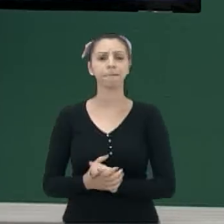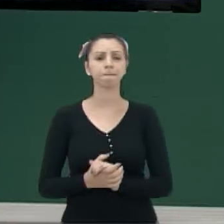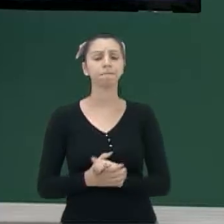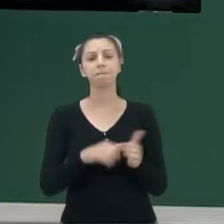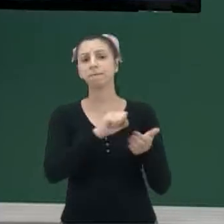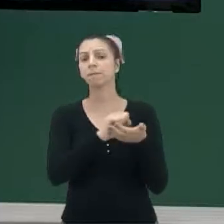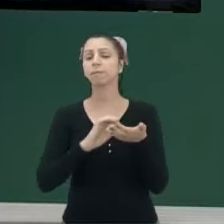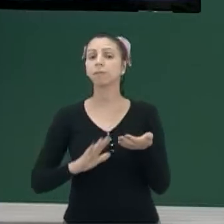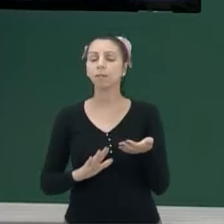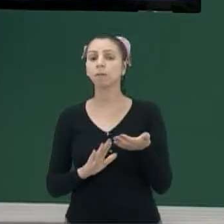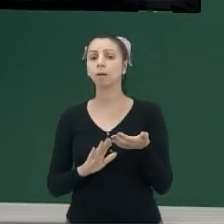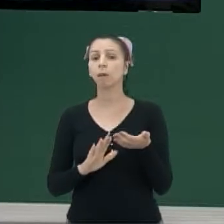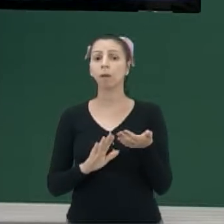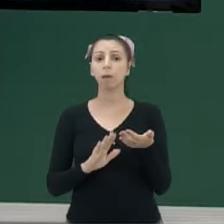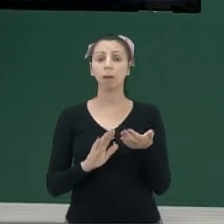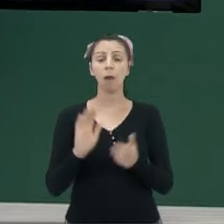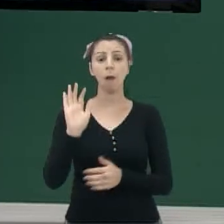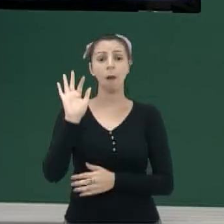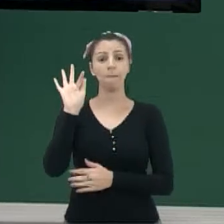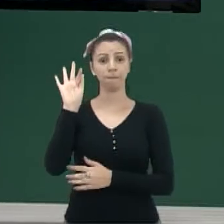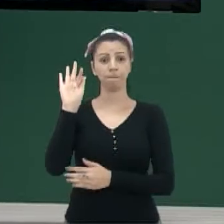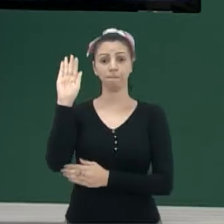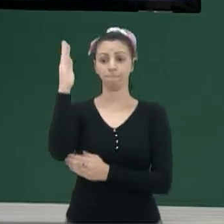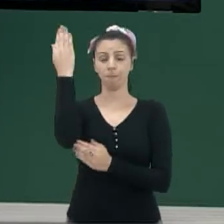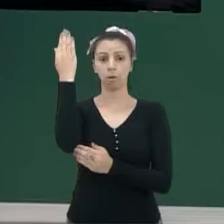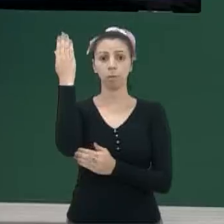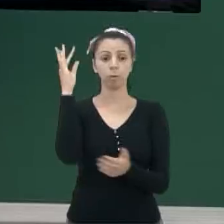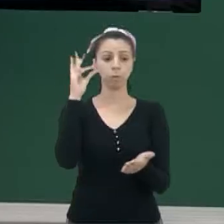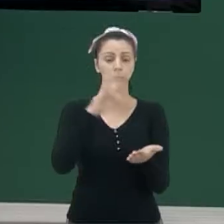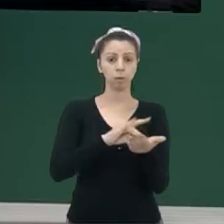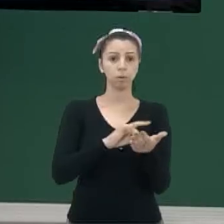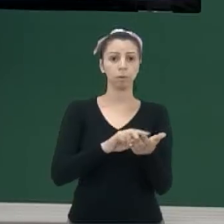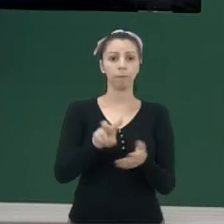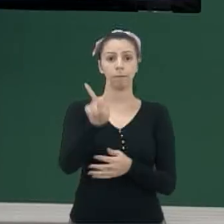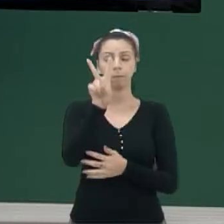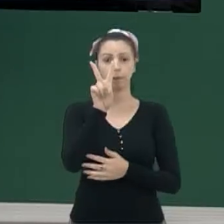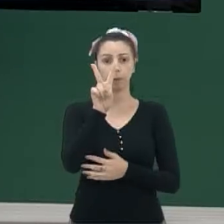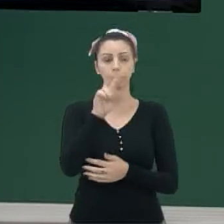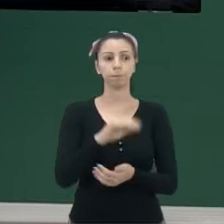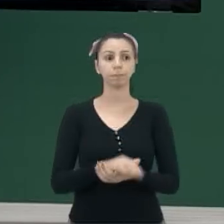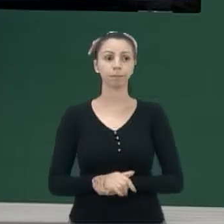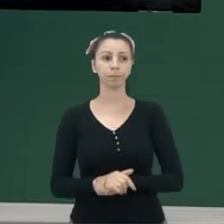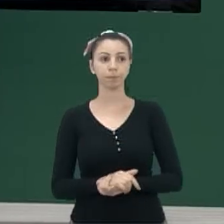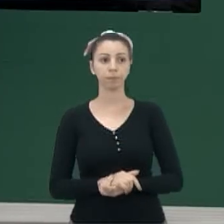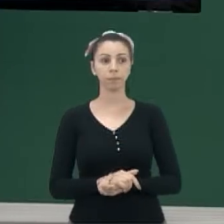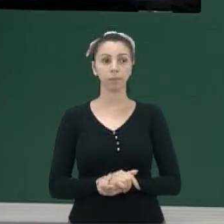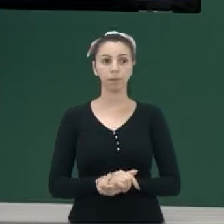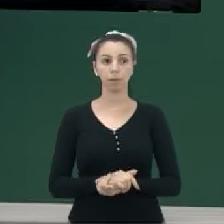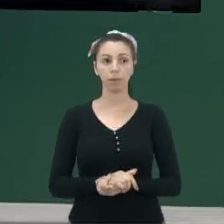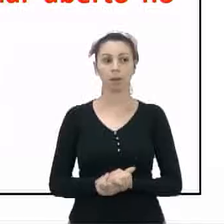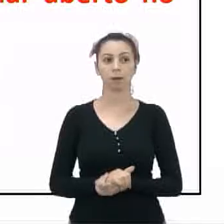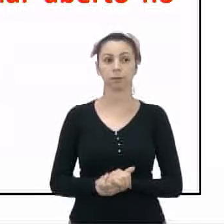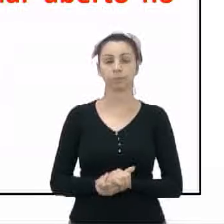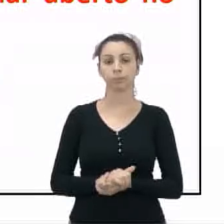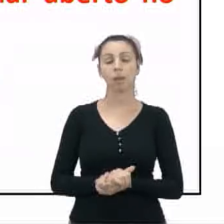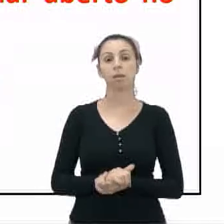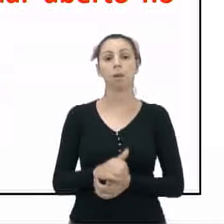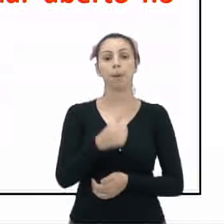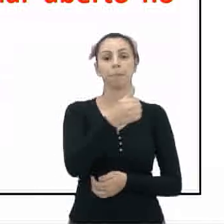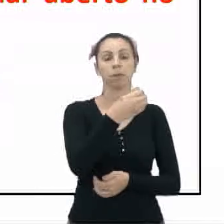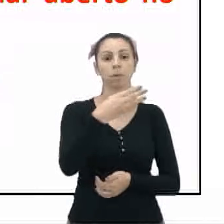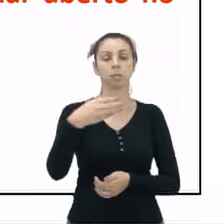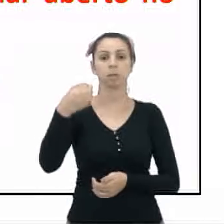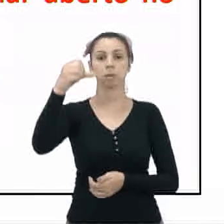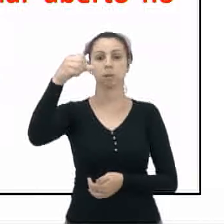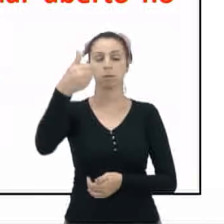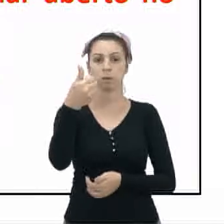atividade de você colocar falso, F para falso, V para verdadeiro. Então lá, em 1419 os